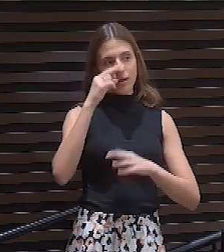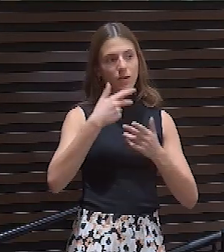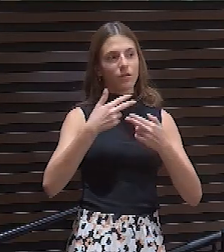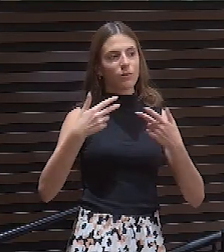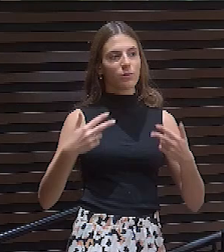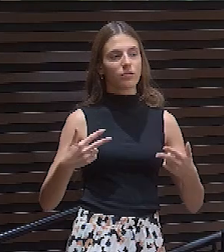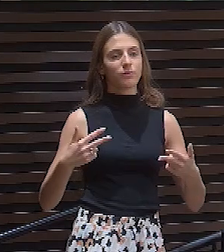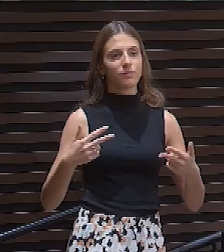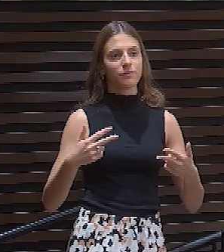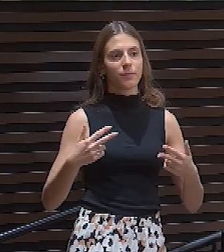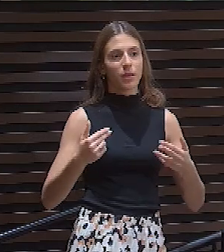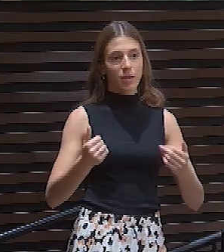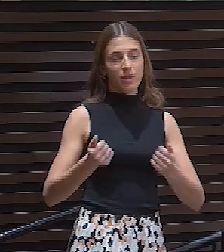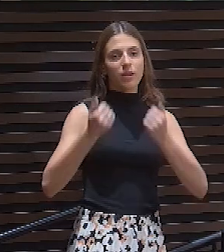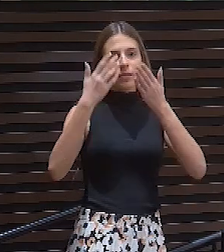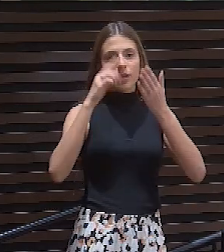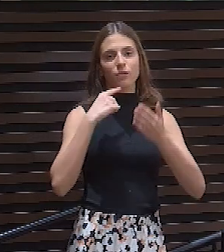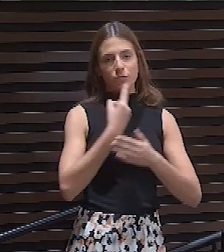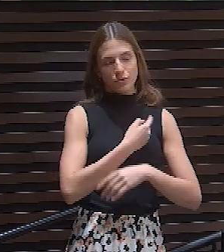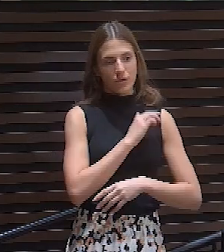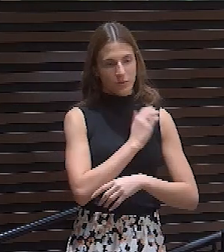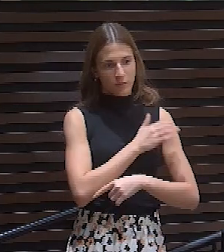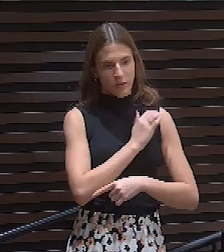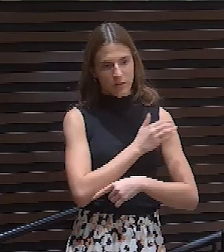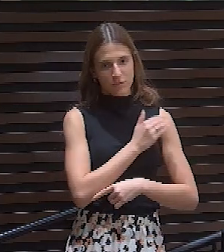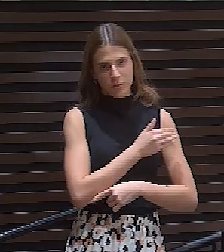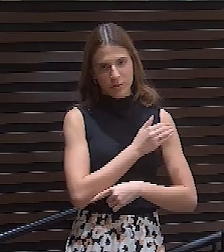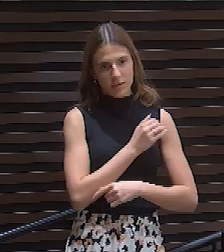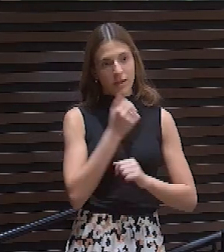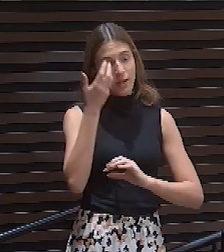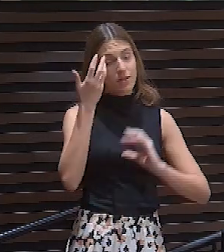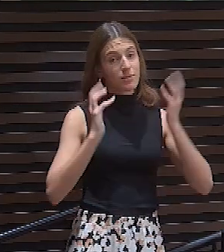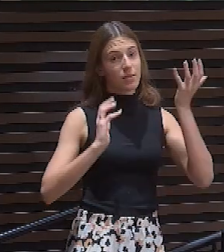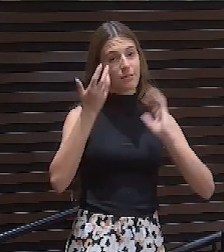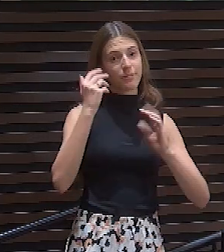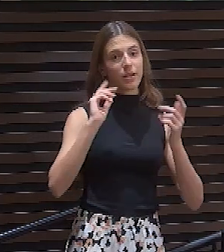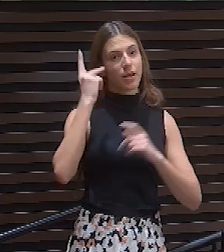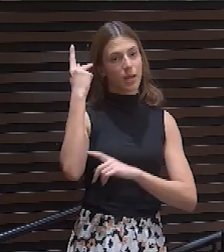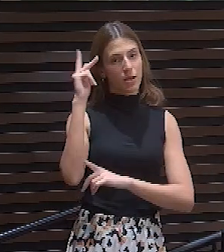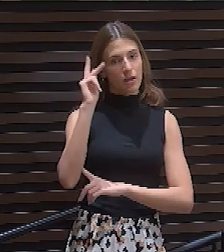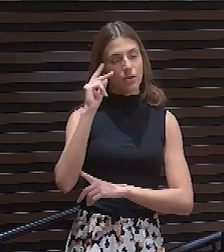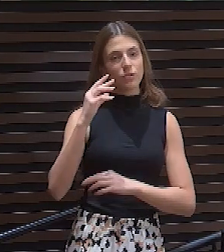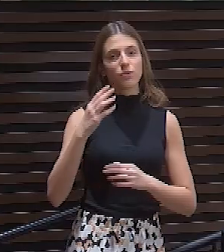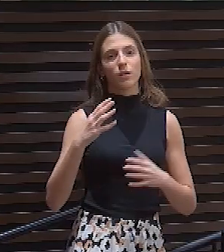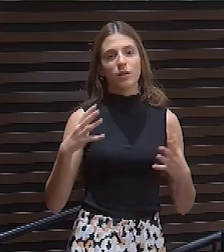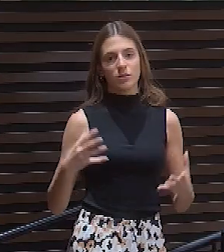nossos corações e a celebrar a sua salvação,